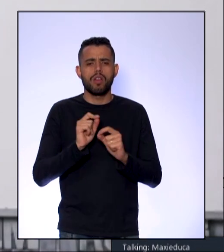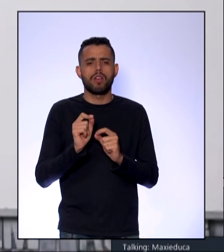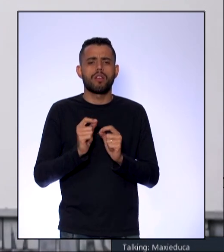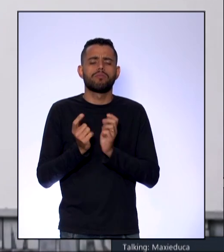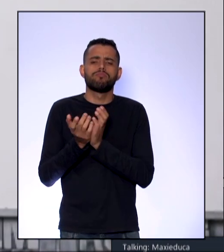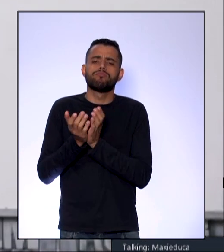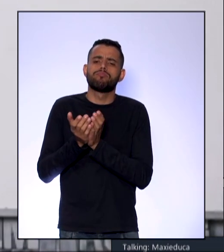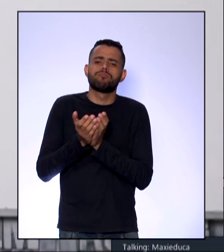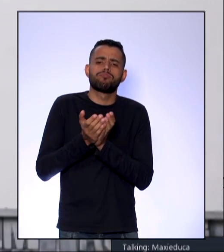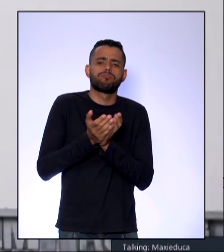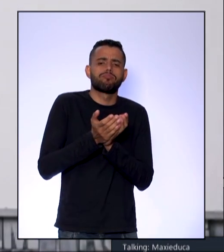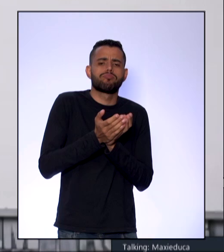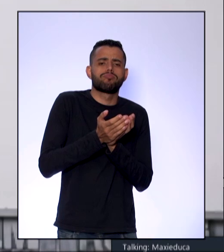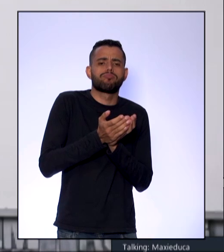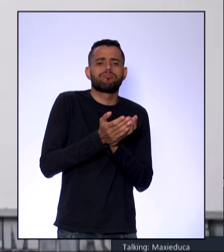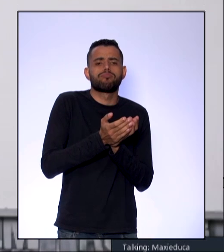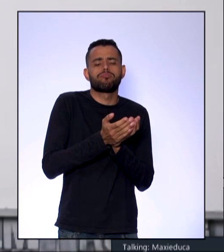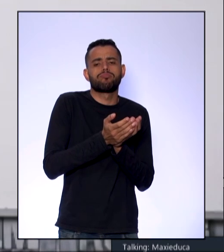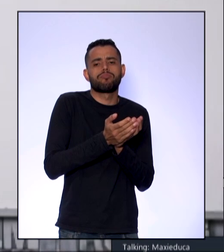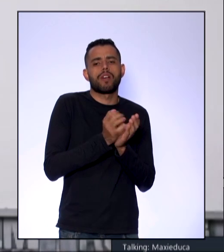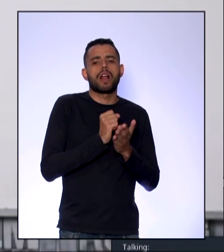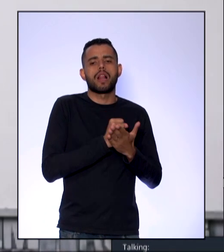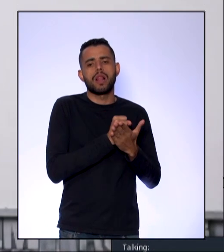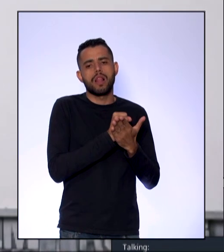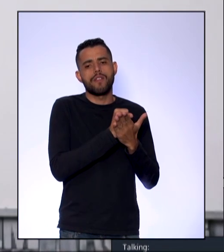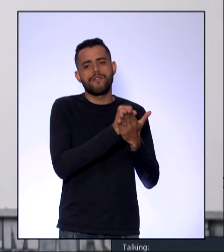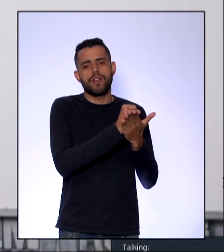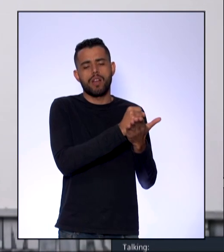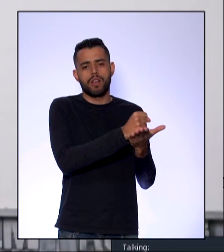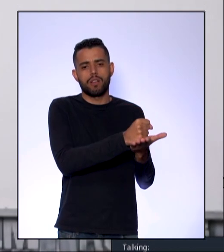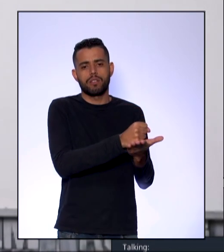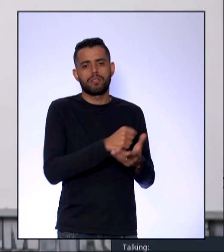esta comunidade ao